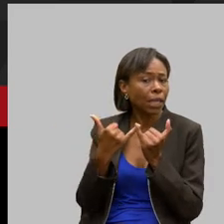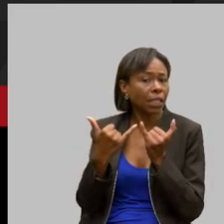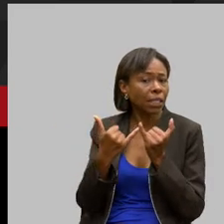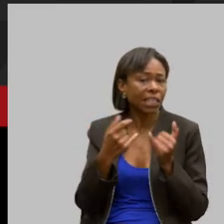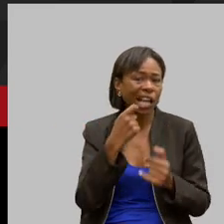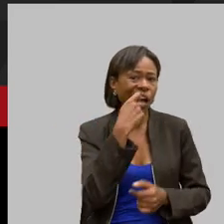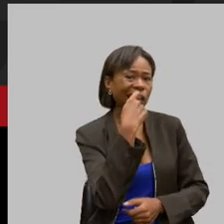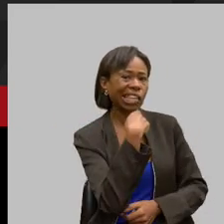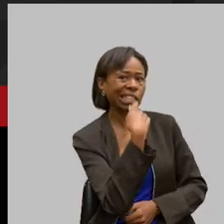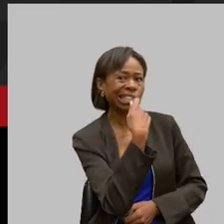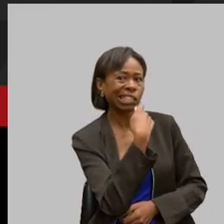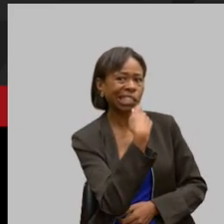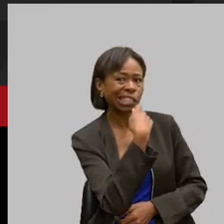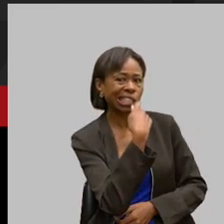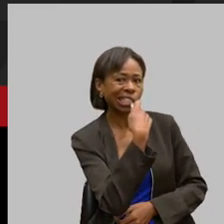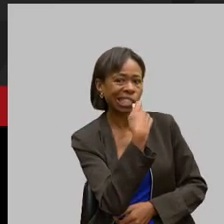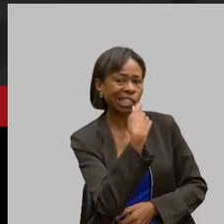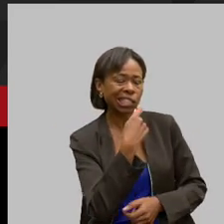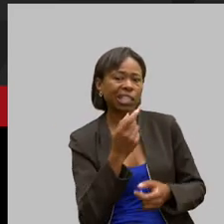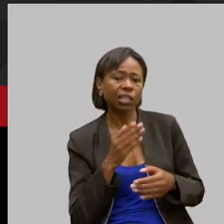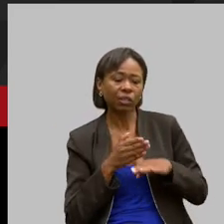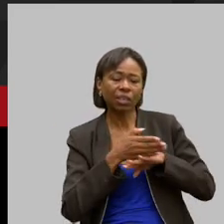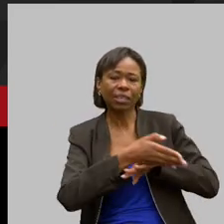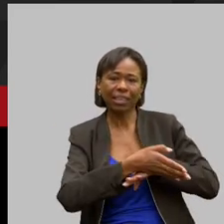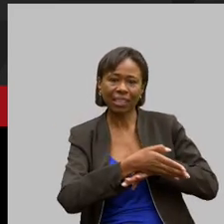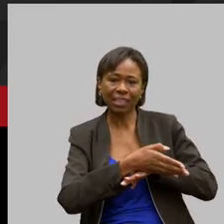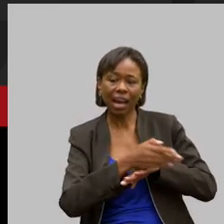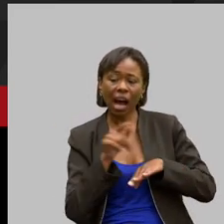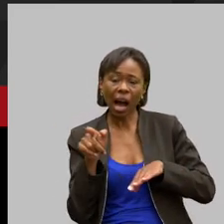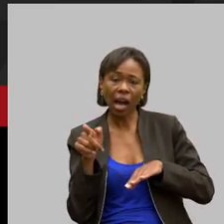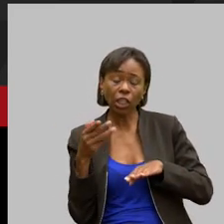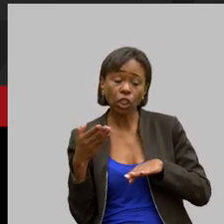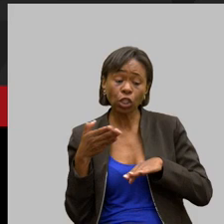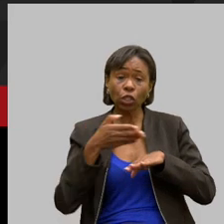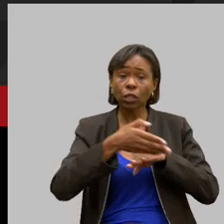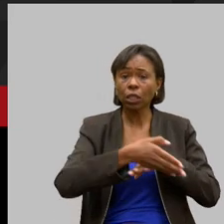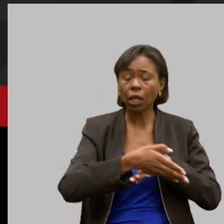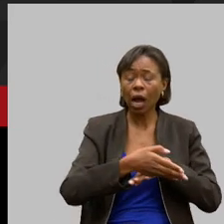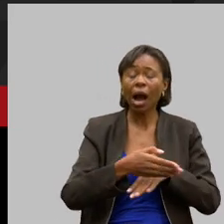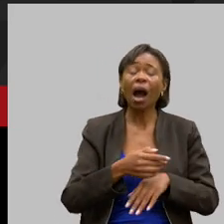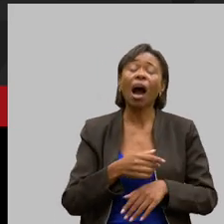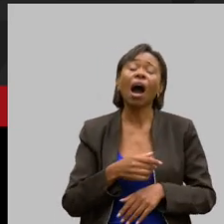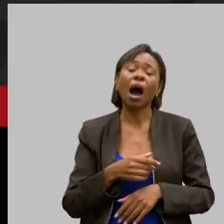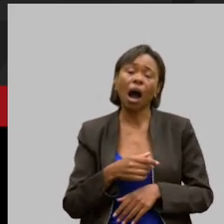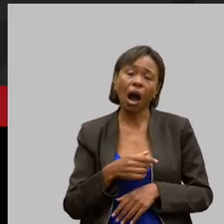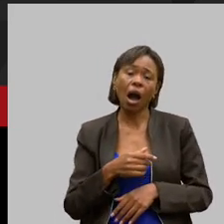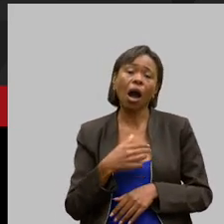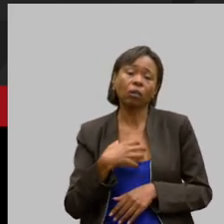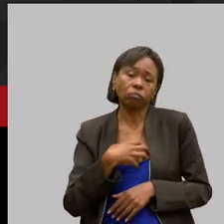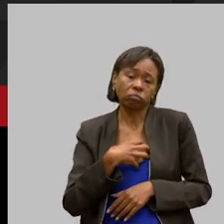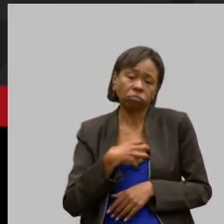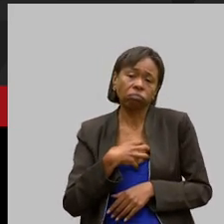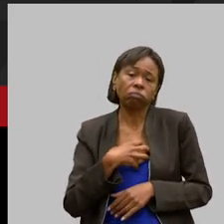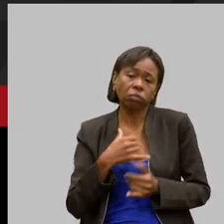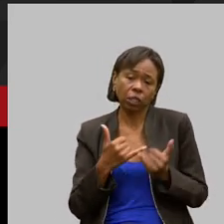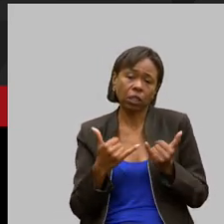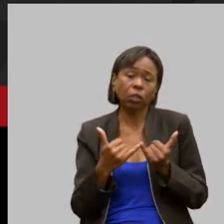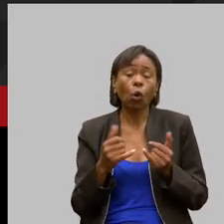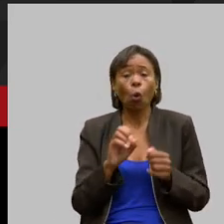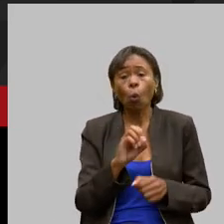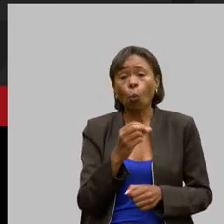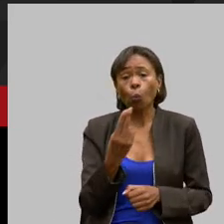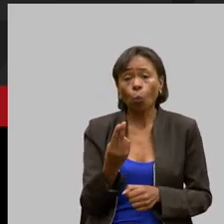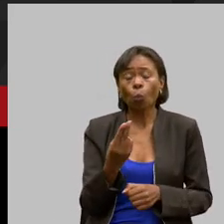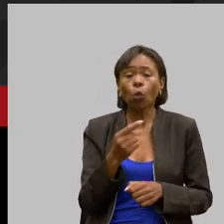consultório né quando chega e fala é realmente fez diferenç Às vezes o dentista mandar um videozinho